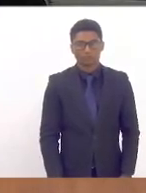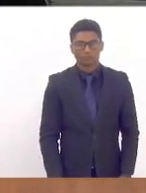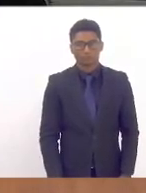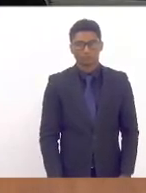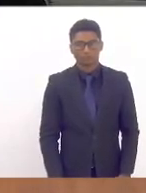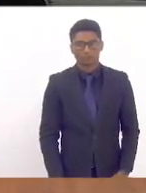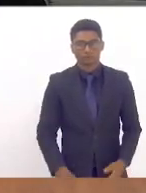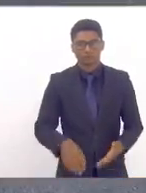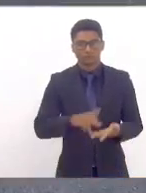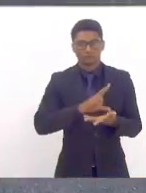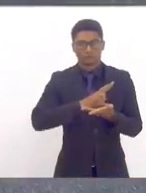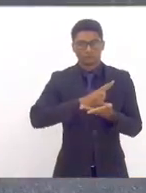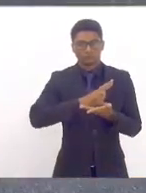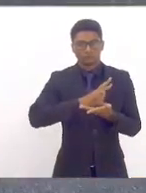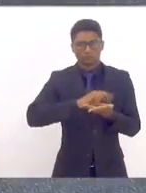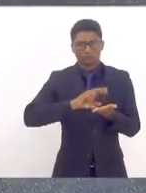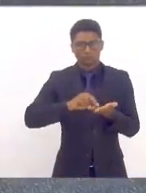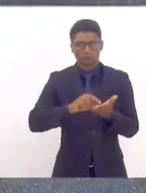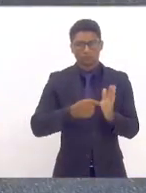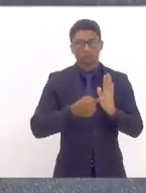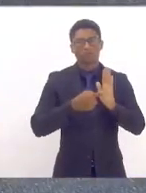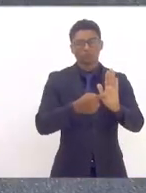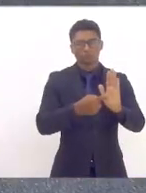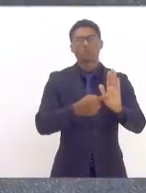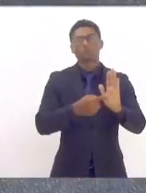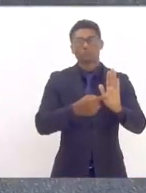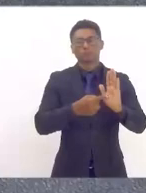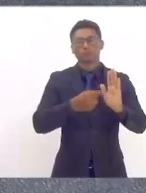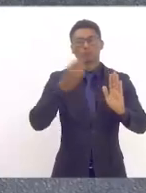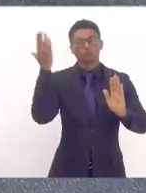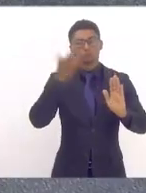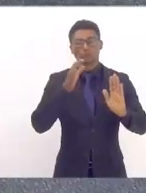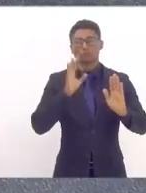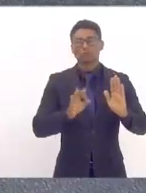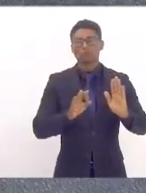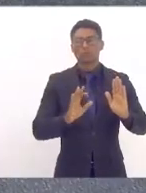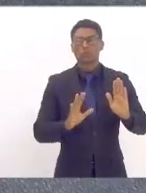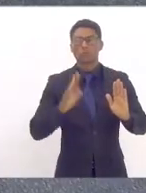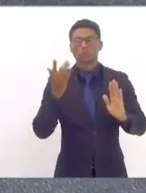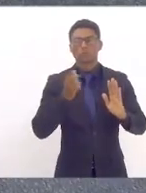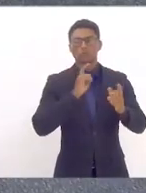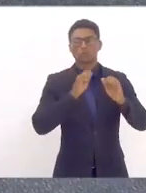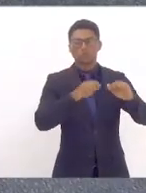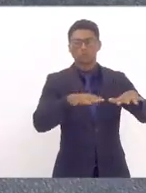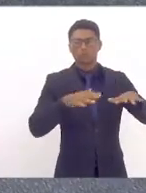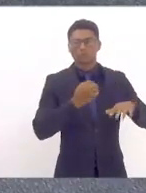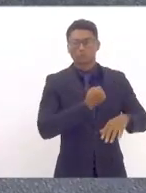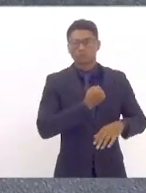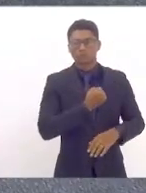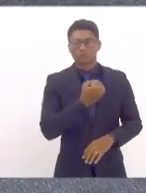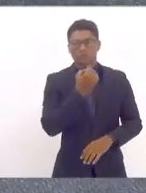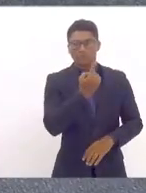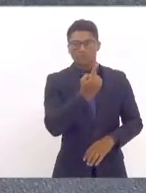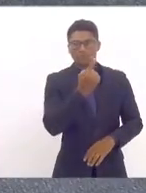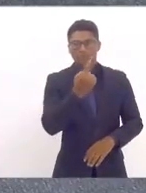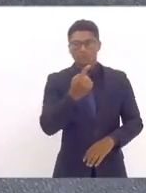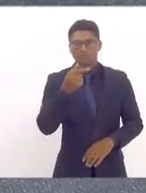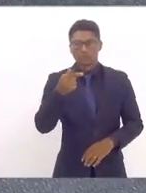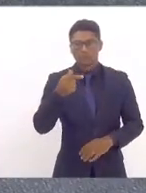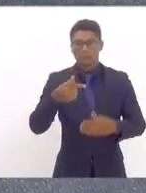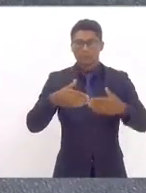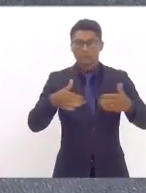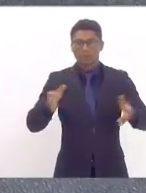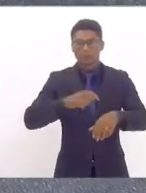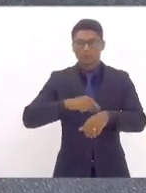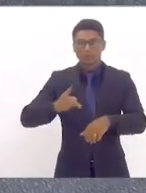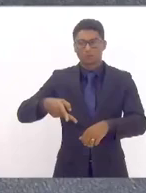a ata reflete com exatidão o ocorrido na centésima 17ª sessão ordinária que iniciada às